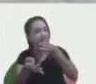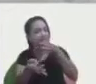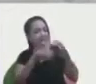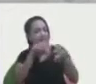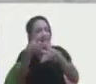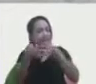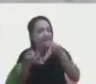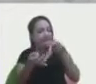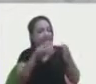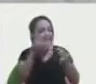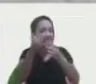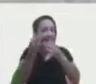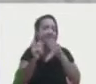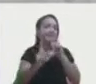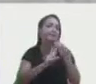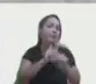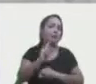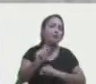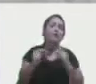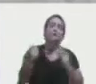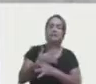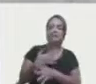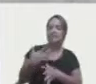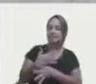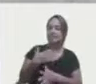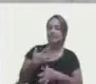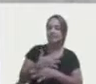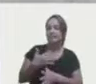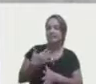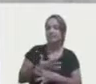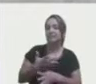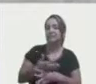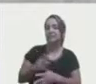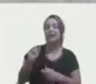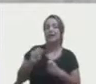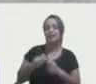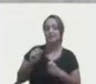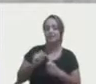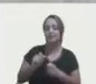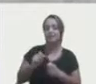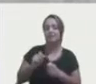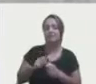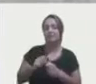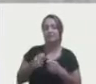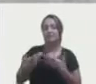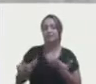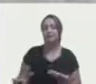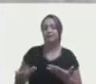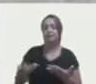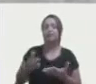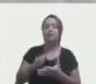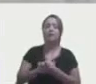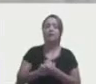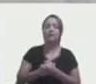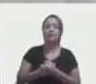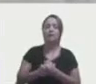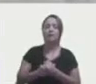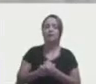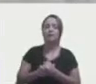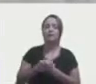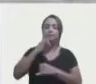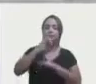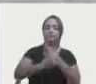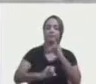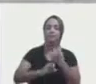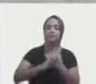como muas cidades já fizeram as empresas de ônibus aqui considerem colocar a internet gratuita